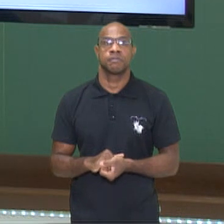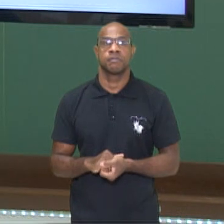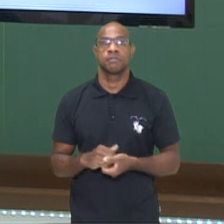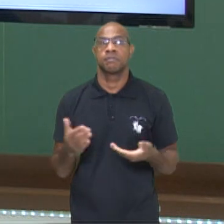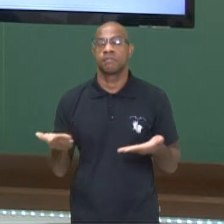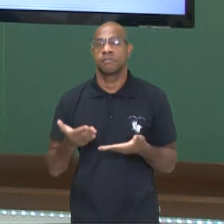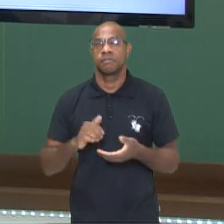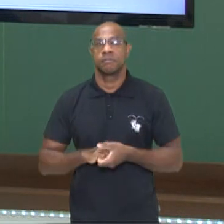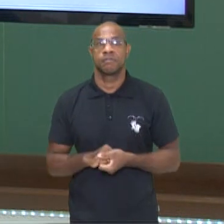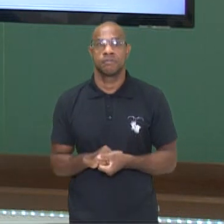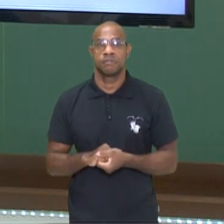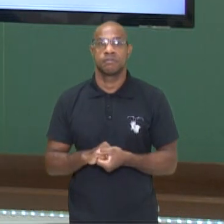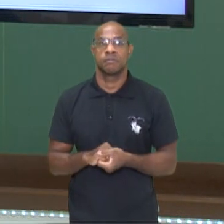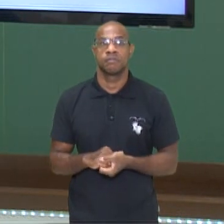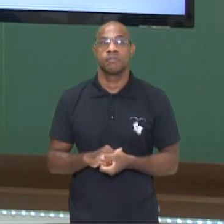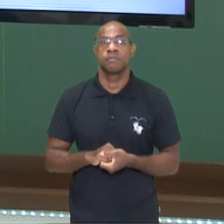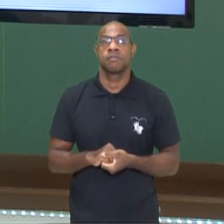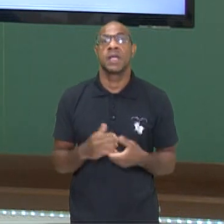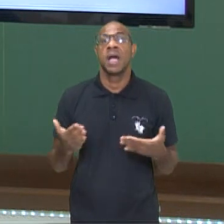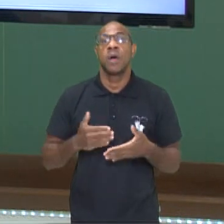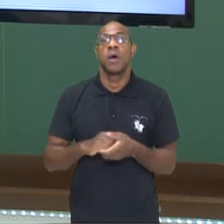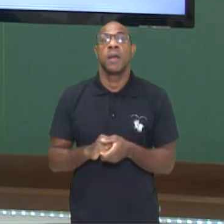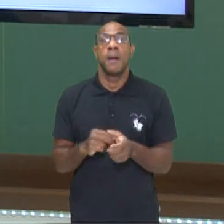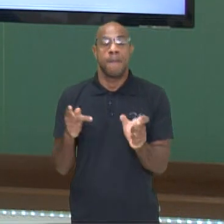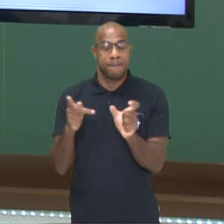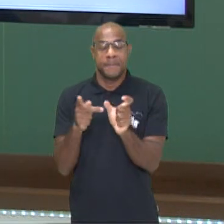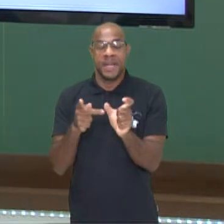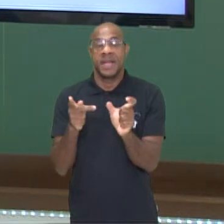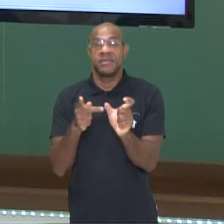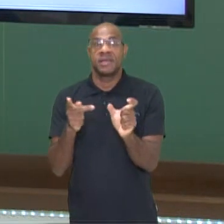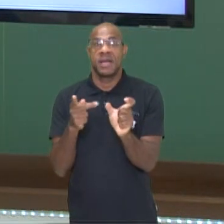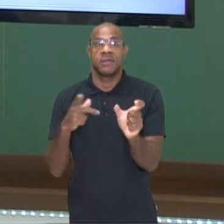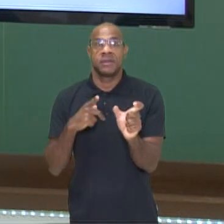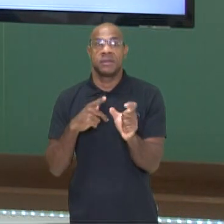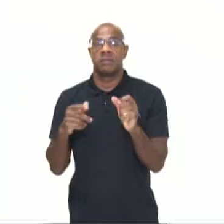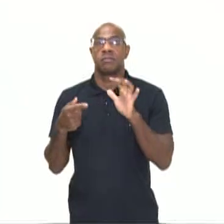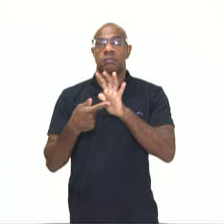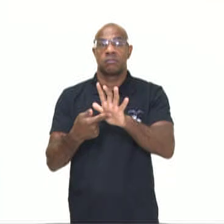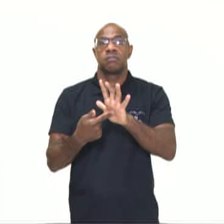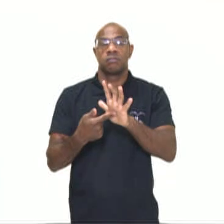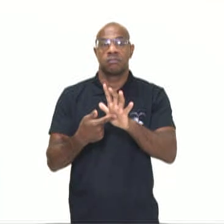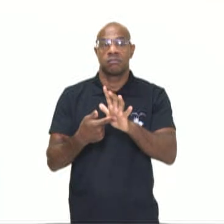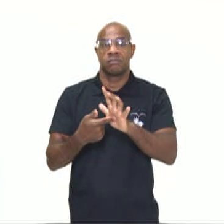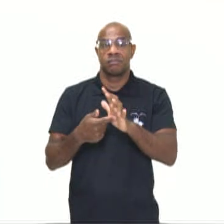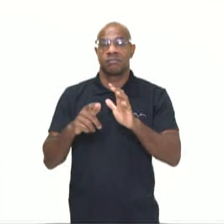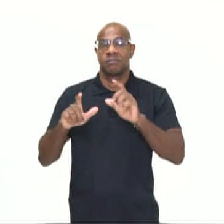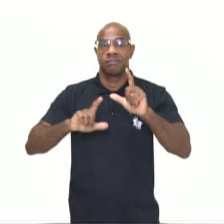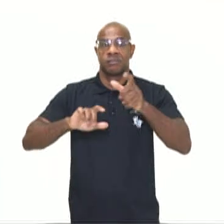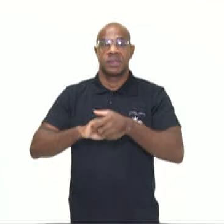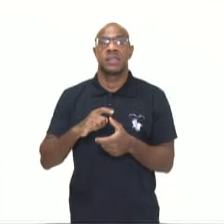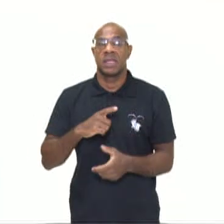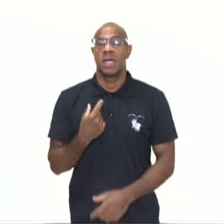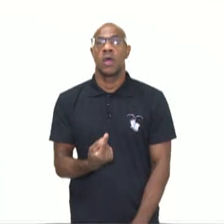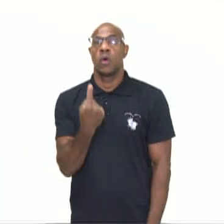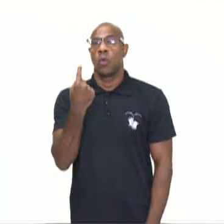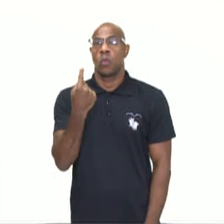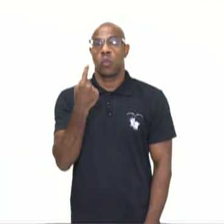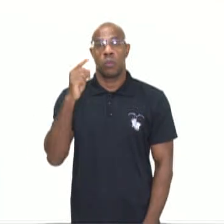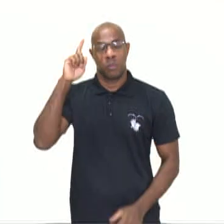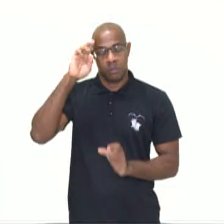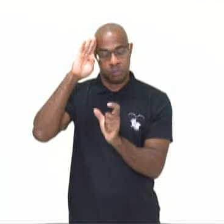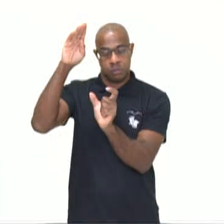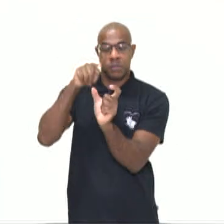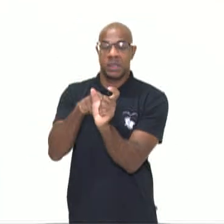Agora falando sobre esses predicados que encontramos na chamada. O predicado que tem apenas um núcleo, constituído por um